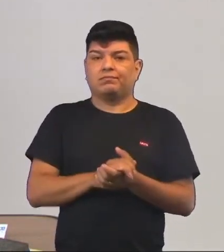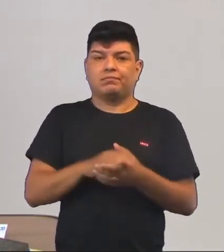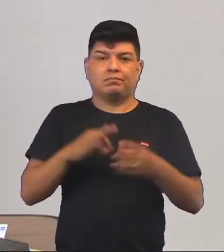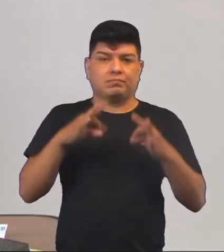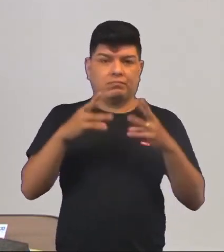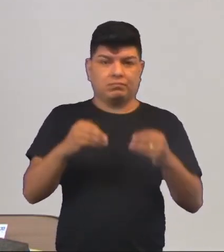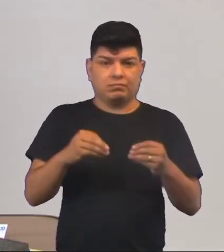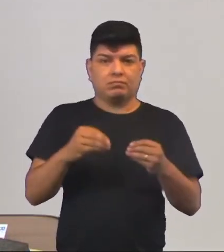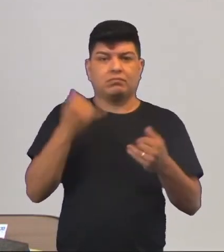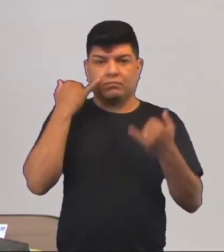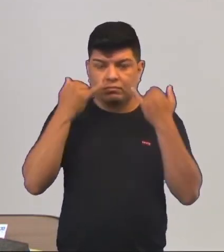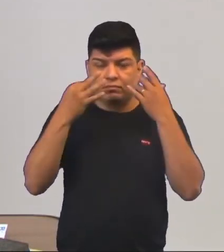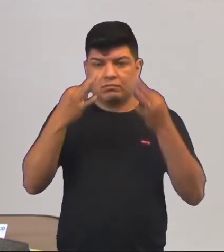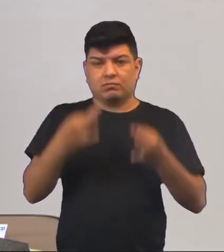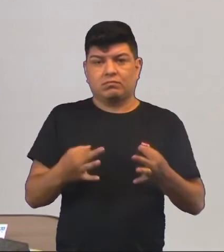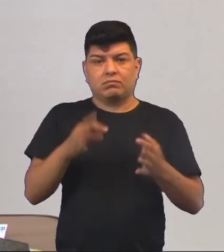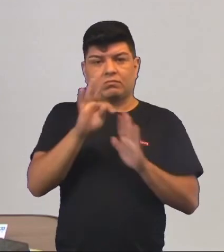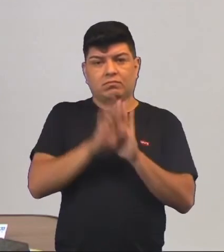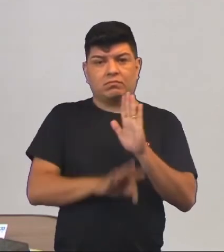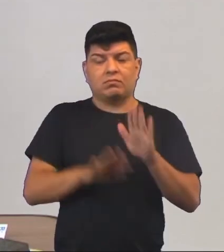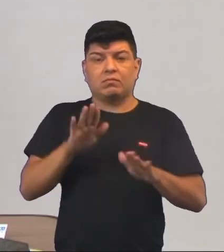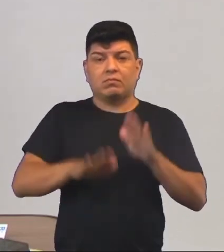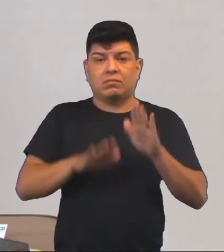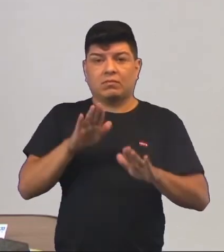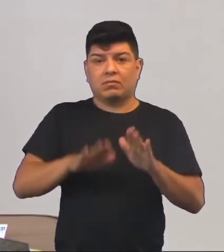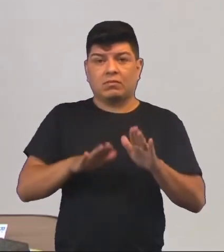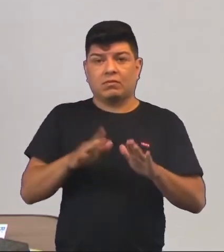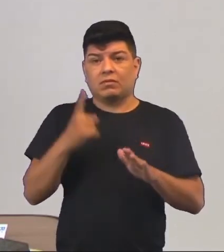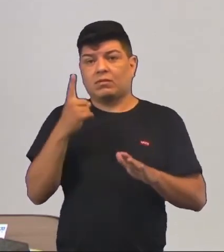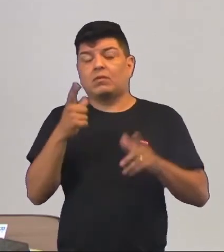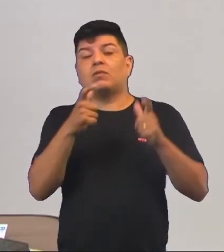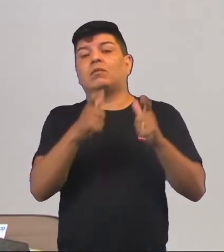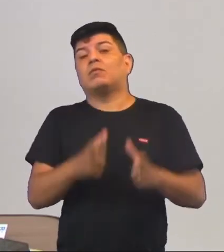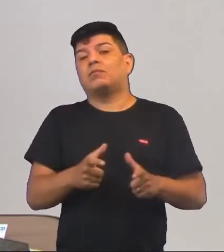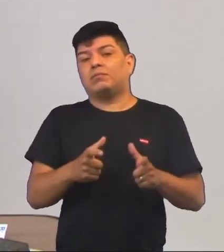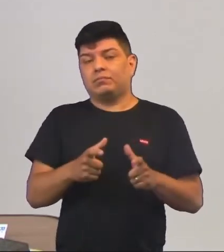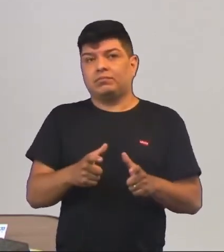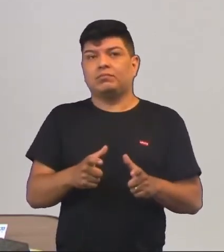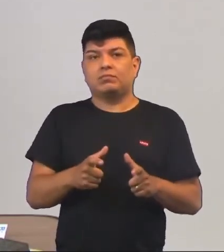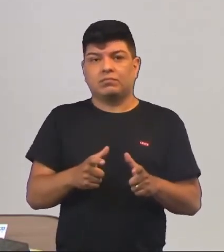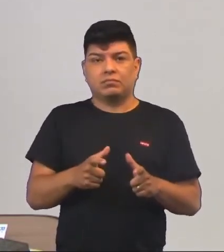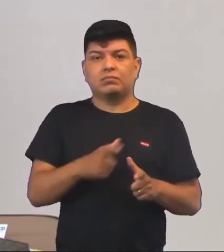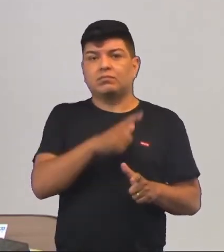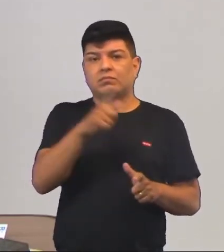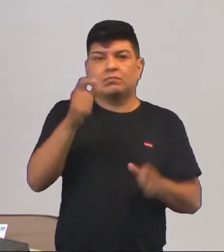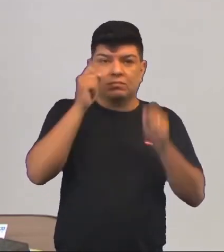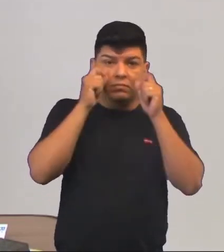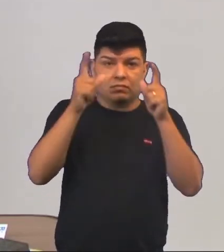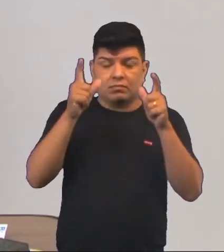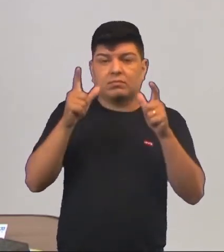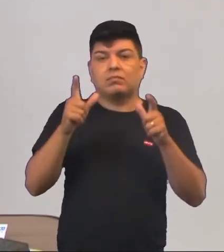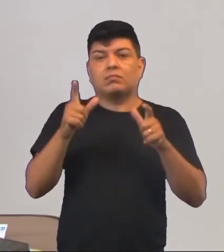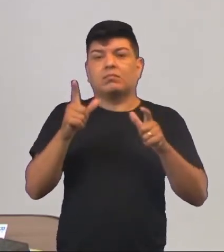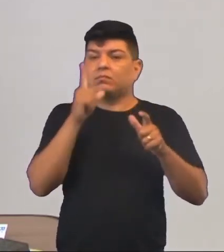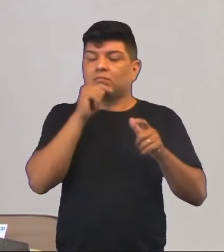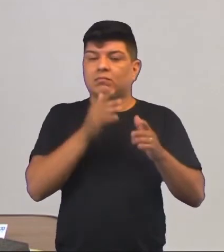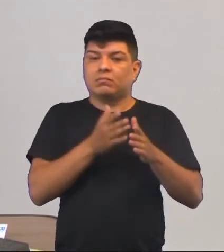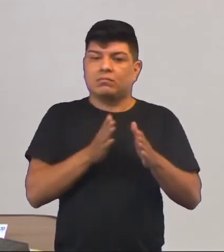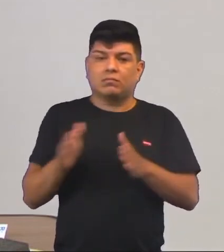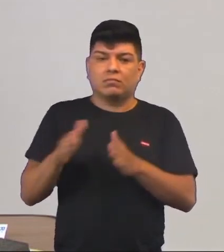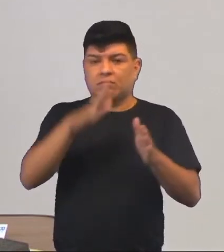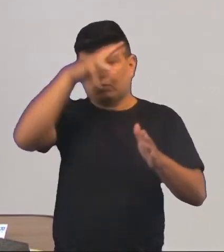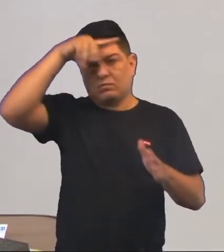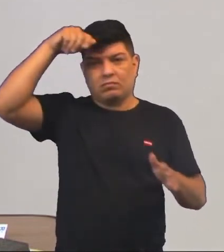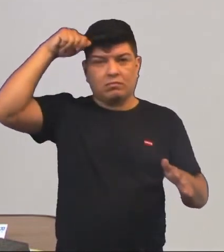essas informações da maneira correta no texto. Como eu falei, às vezes pergunto onde aconteceu. Você, por se atentar a informações como Rio Amazonas,